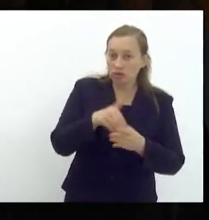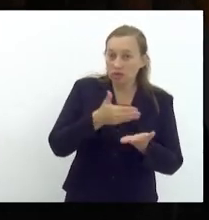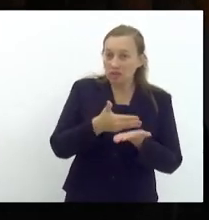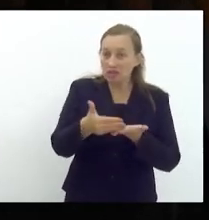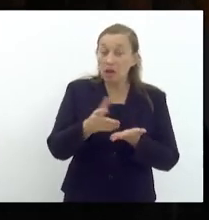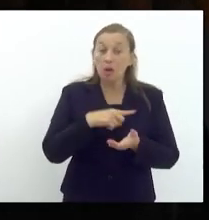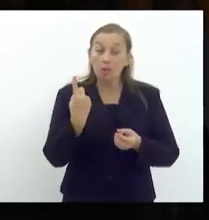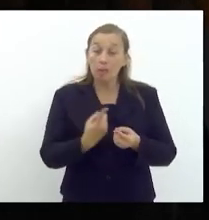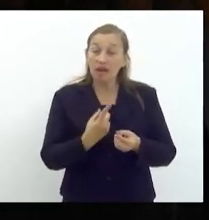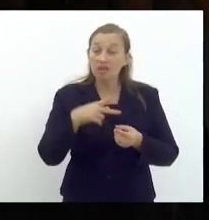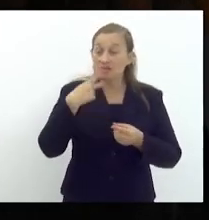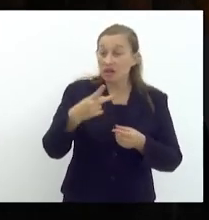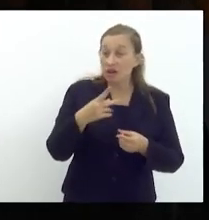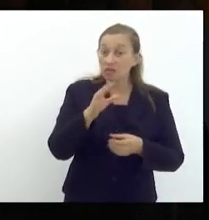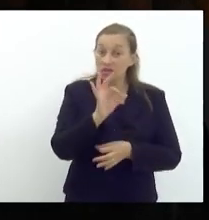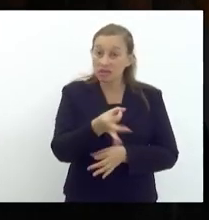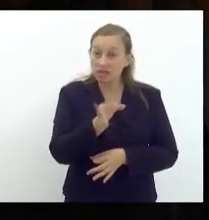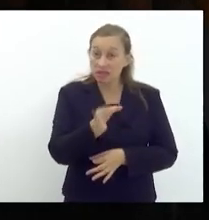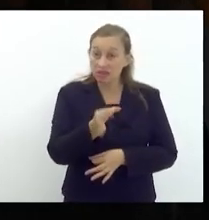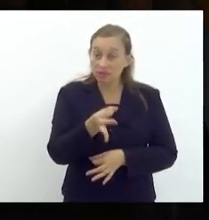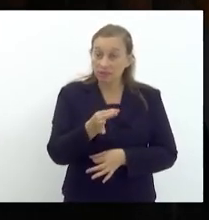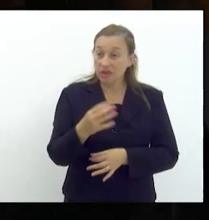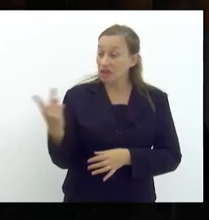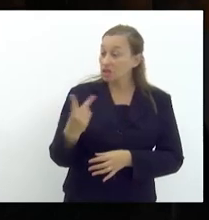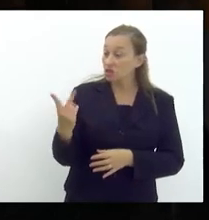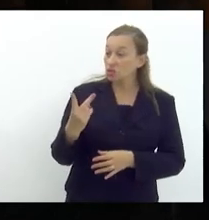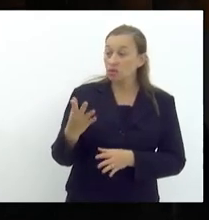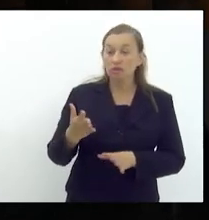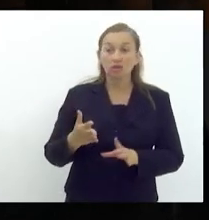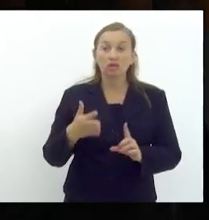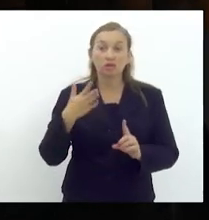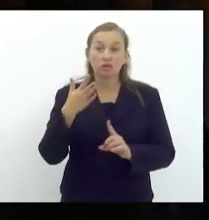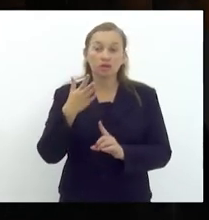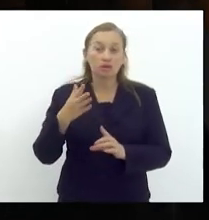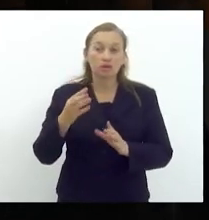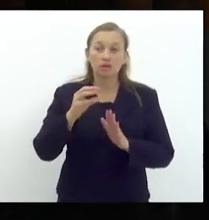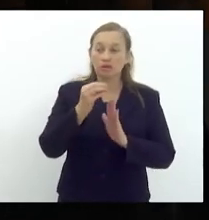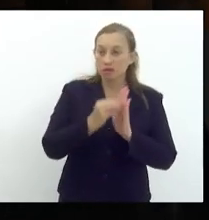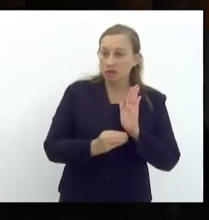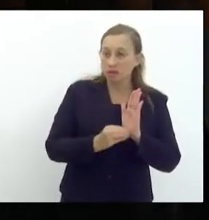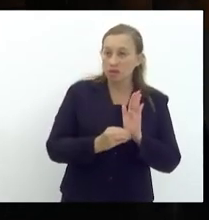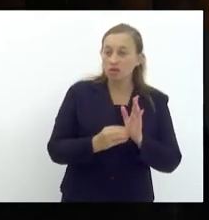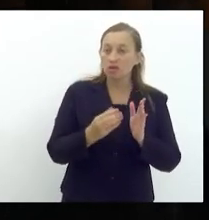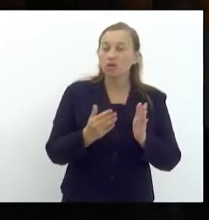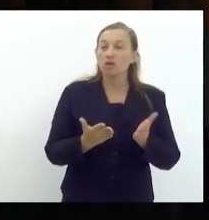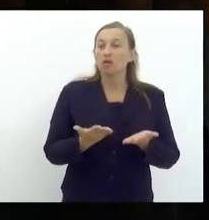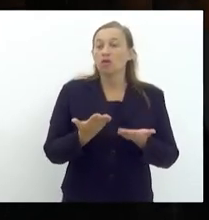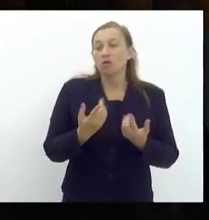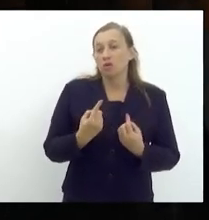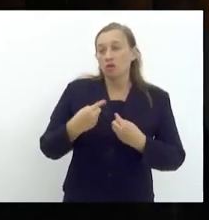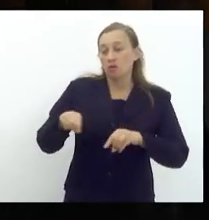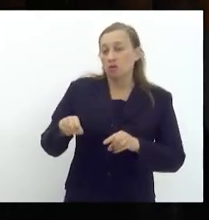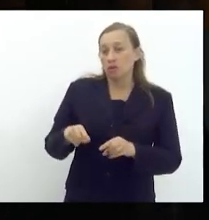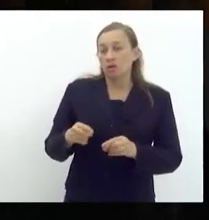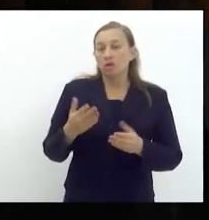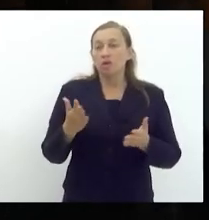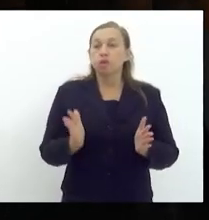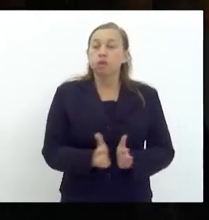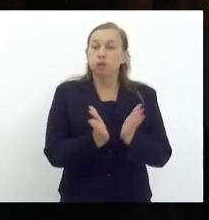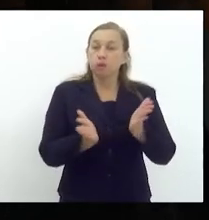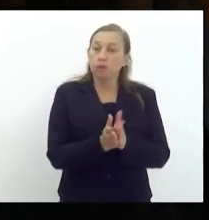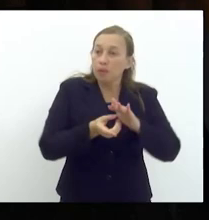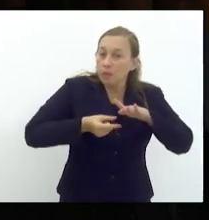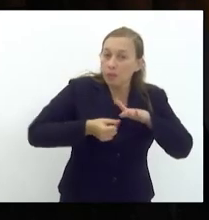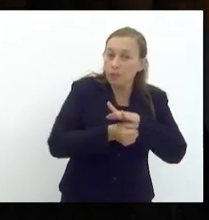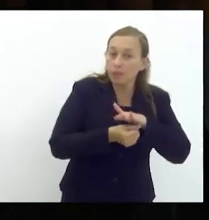mas me refiro pontualmente a essas duas mensagens agora do fundo de combate à pobreza e também dessa